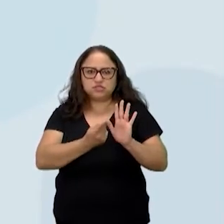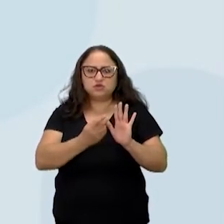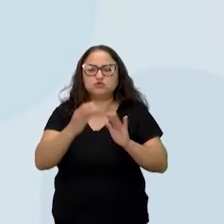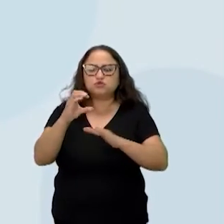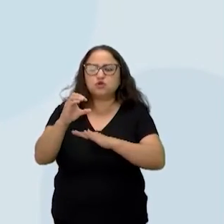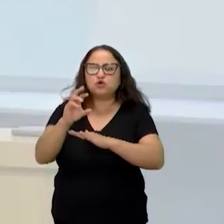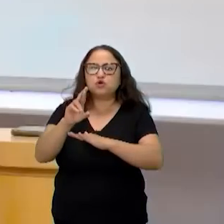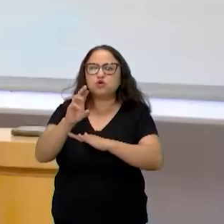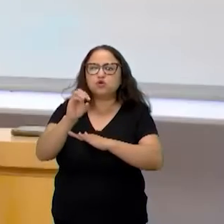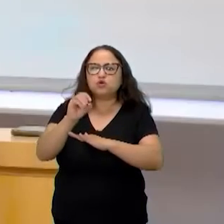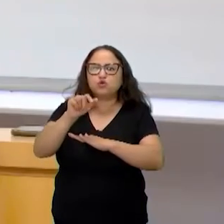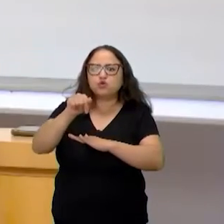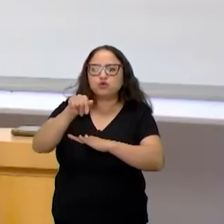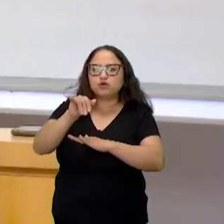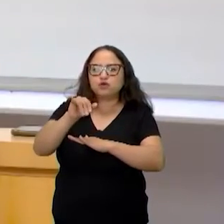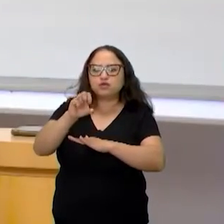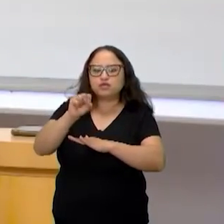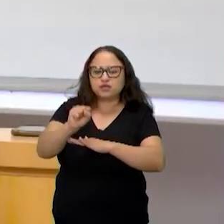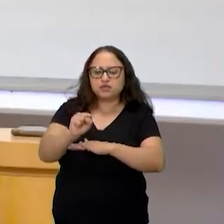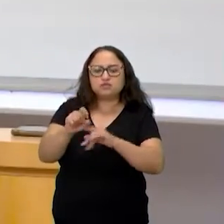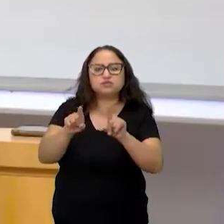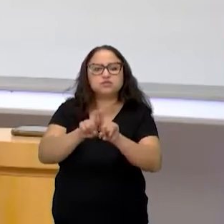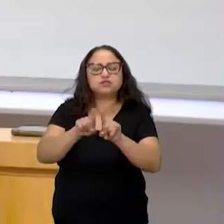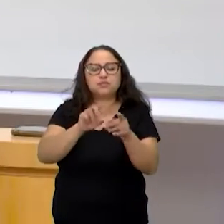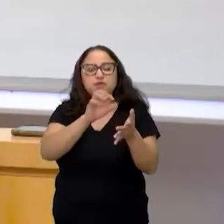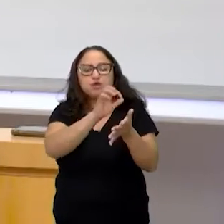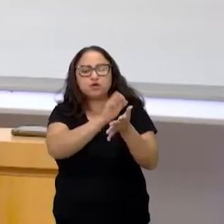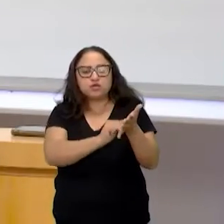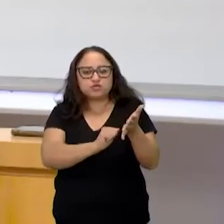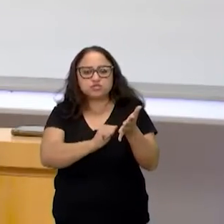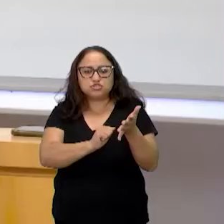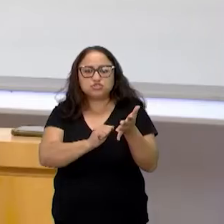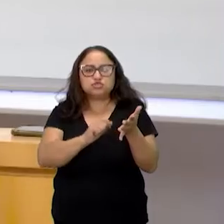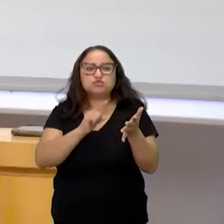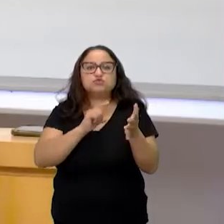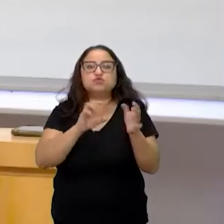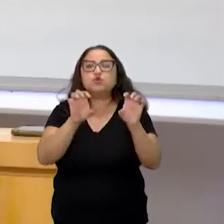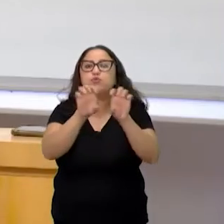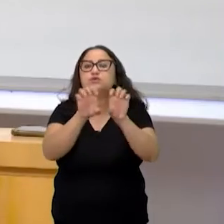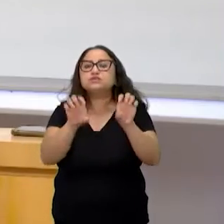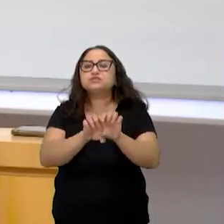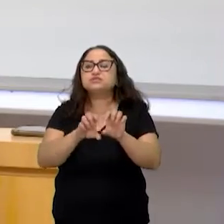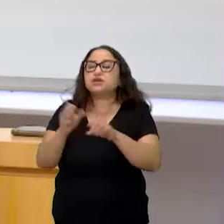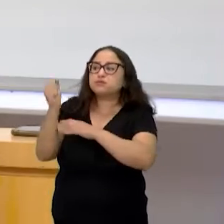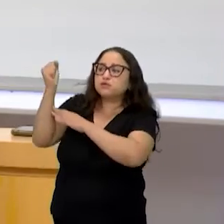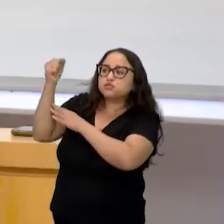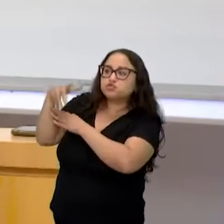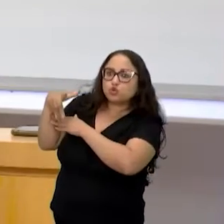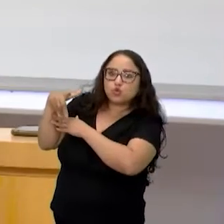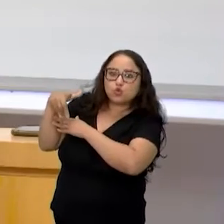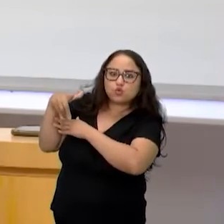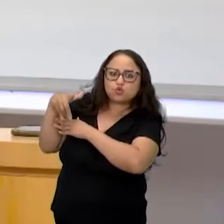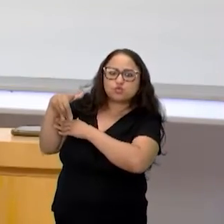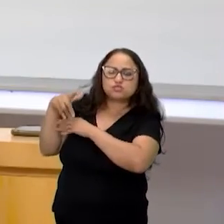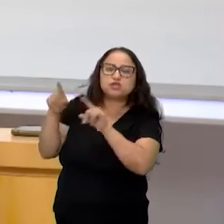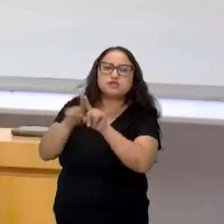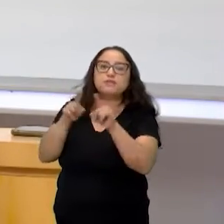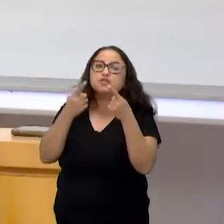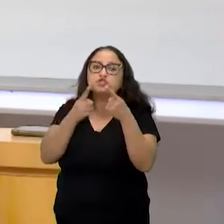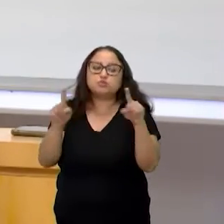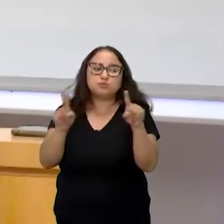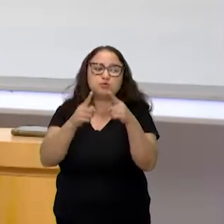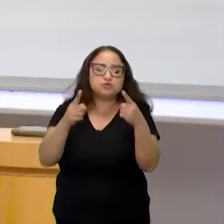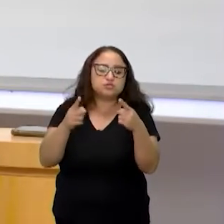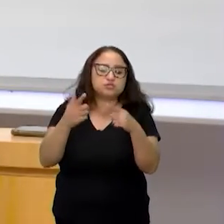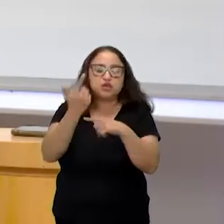e adereços. Você vê também o registro de esquema de iluminação e sonoplastia.